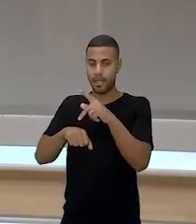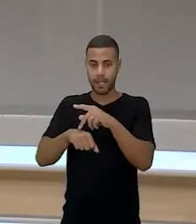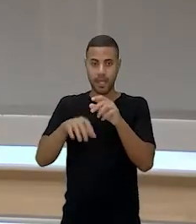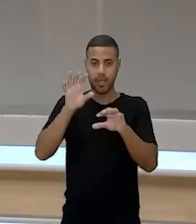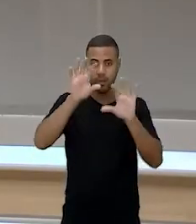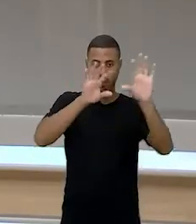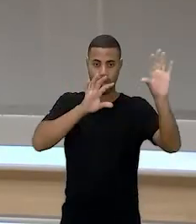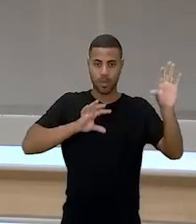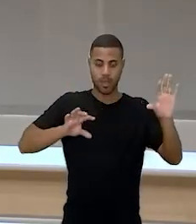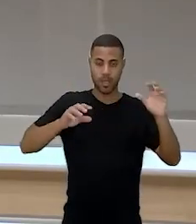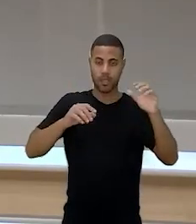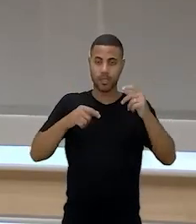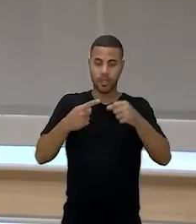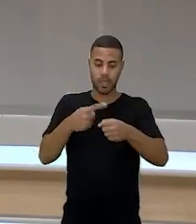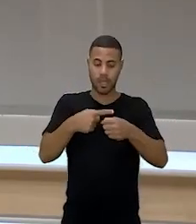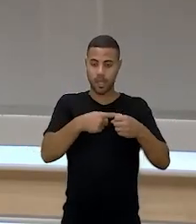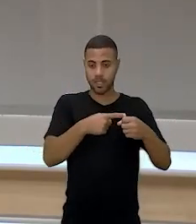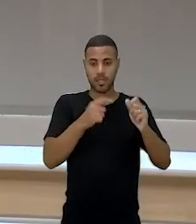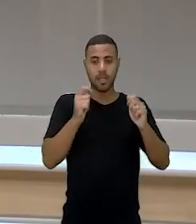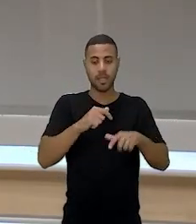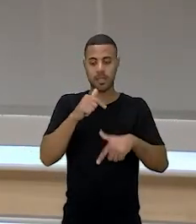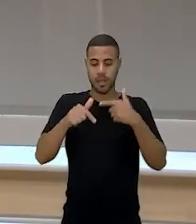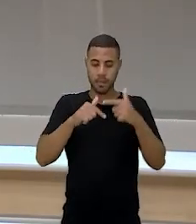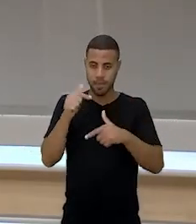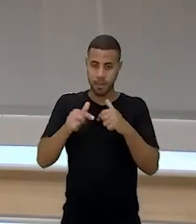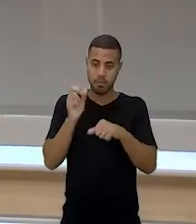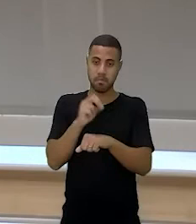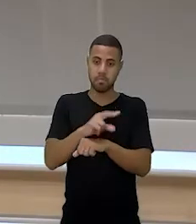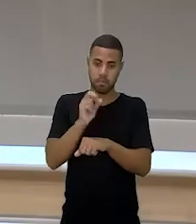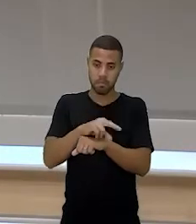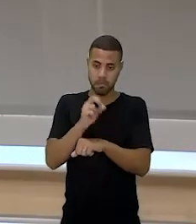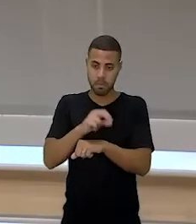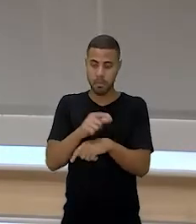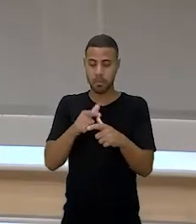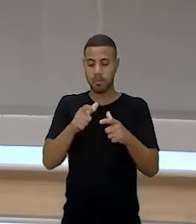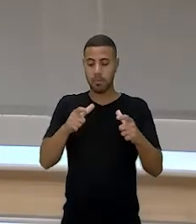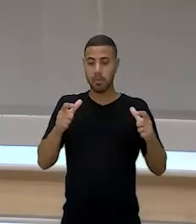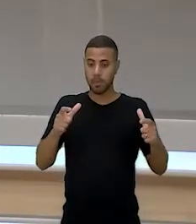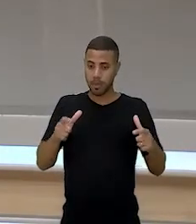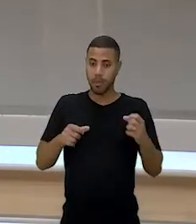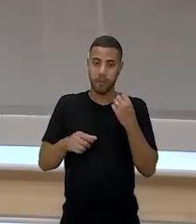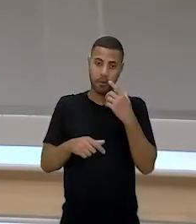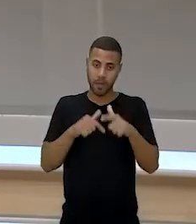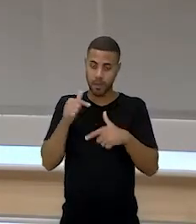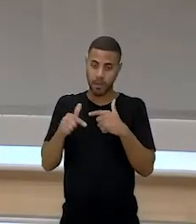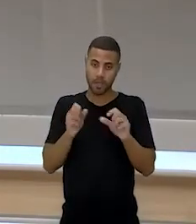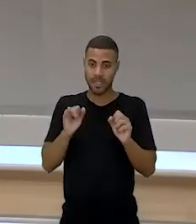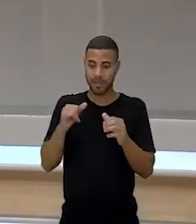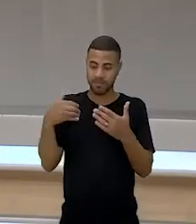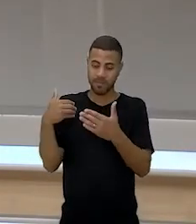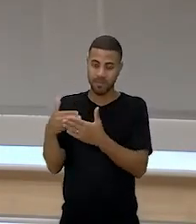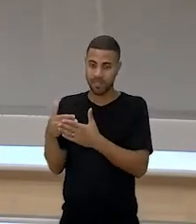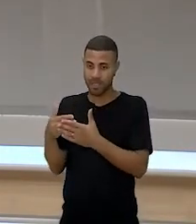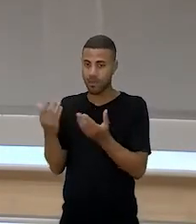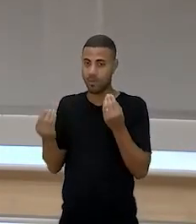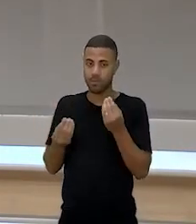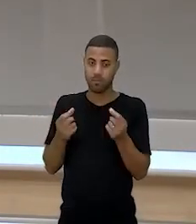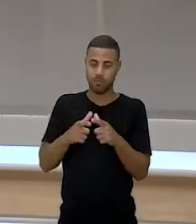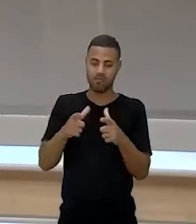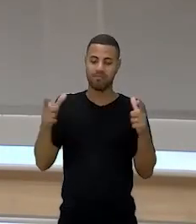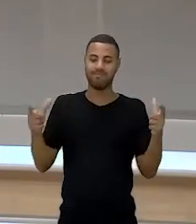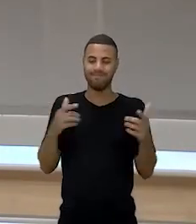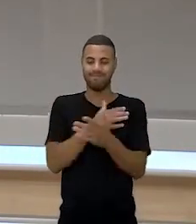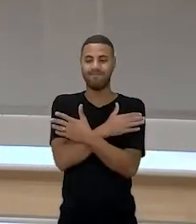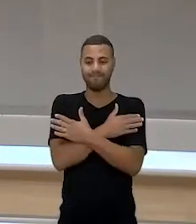regiões vão gerar os empregos, sim, né? O fechamento dessas pedreiras geram o